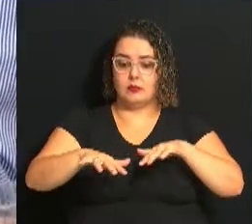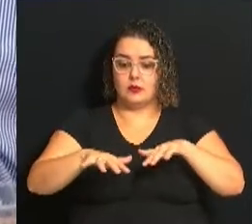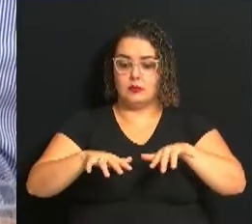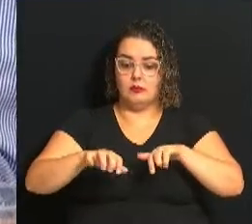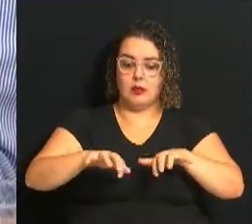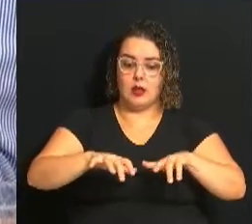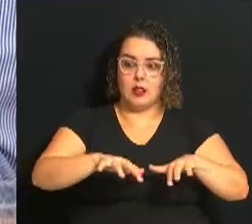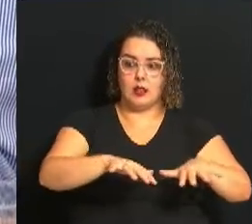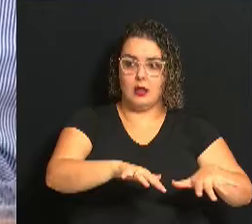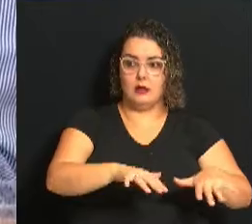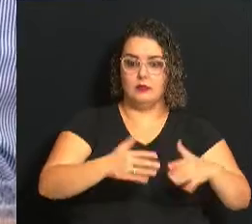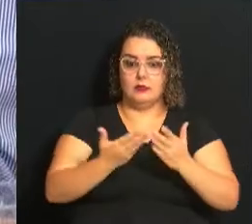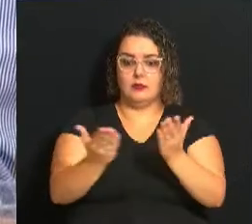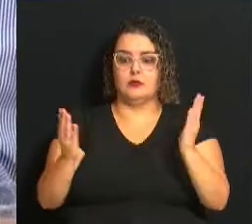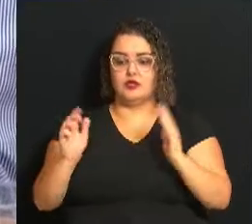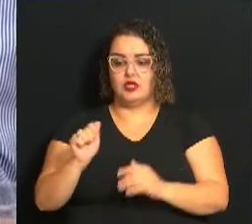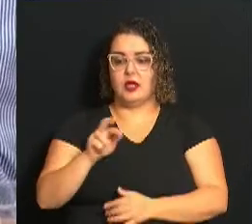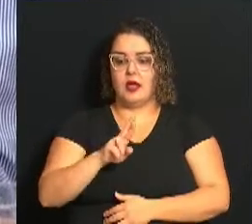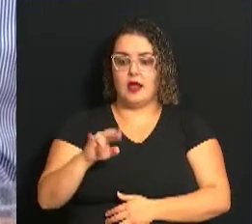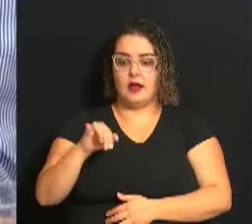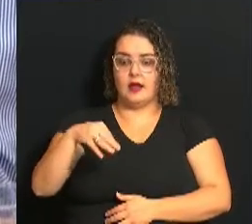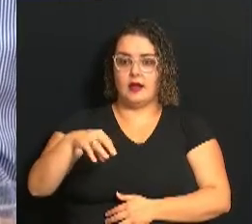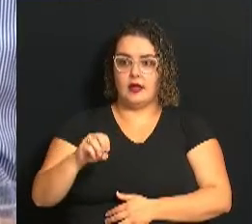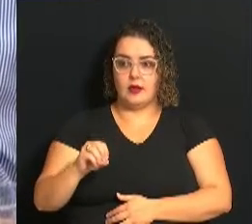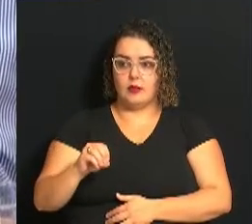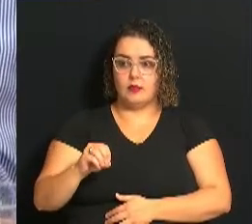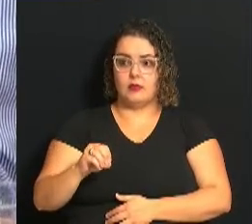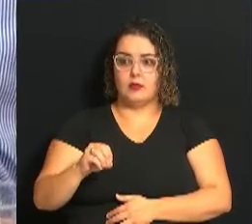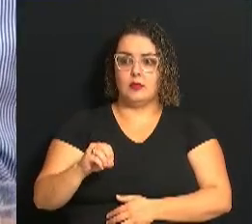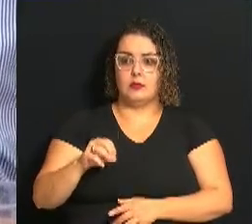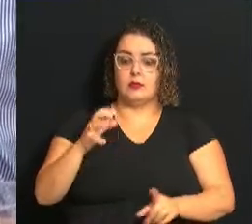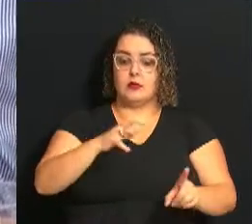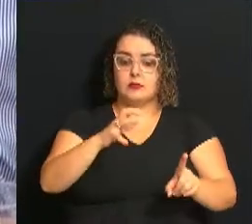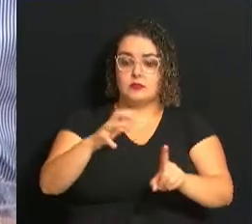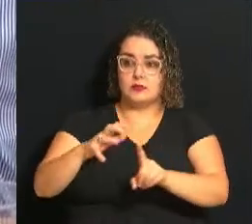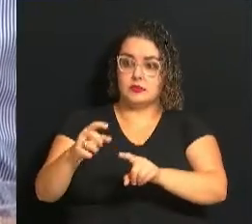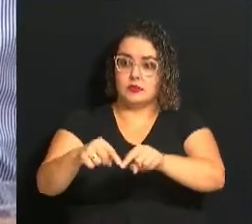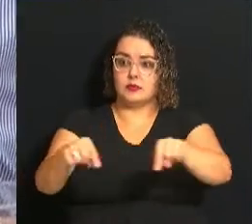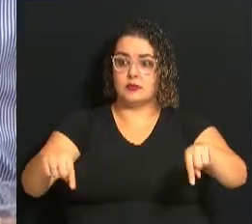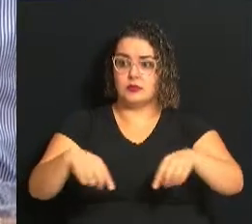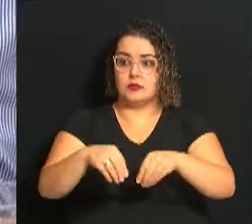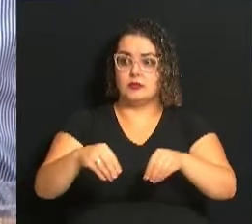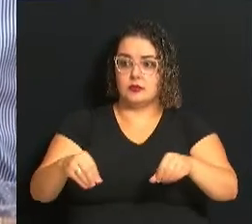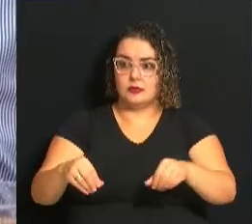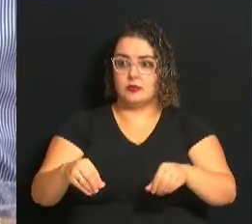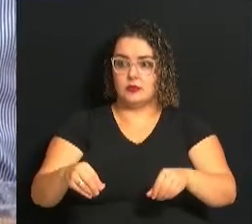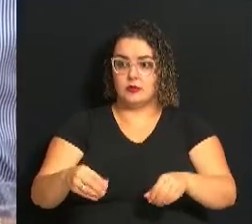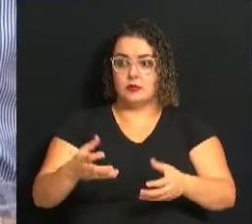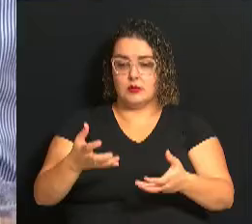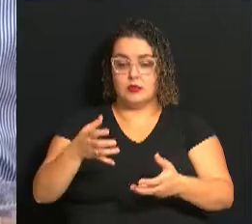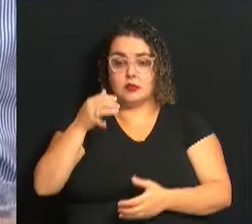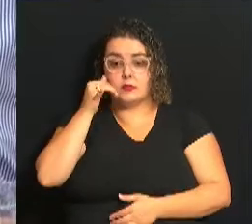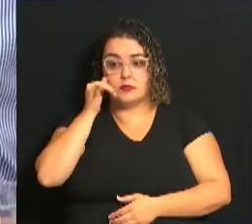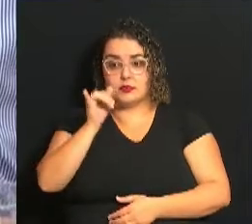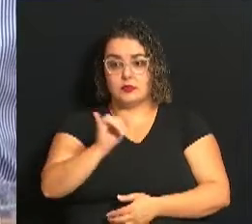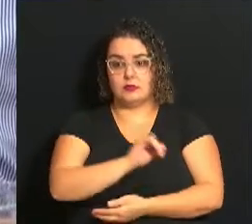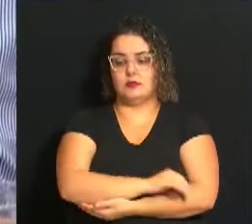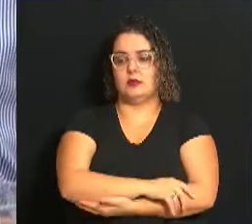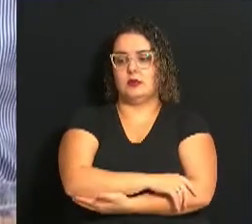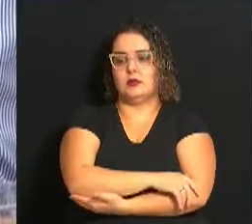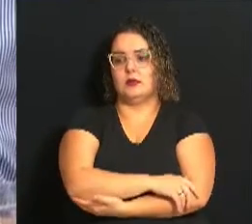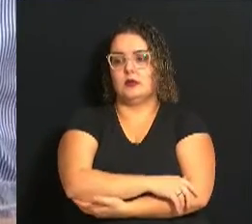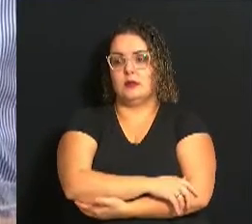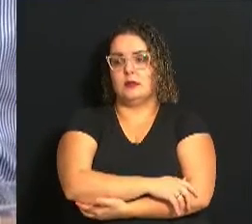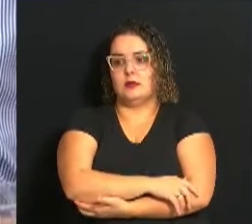muro de arrimo e muita intervenção no terreno, que é o que a gente pretende evitar, né?